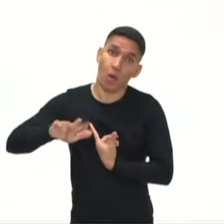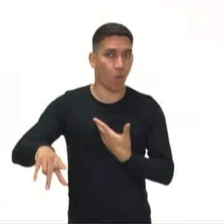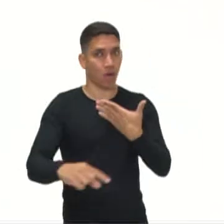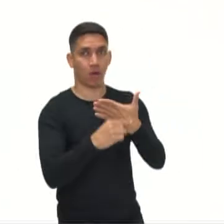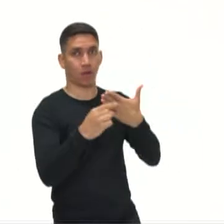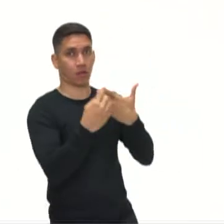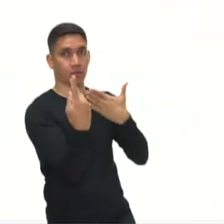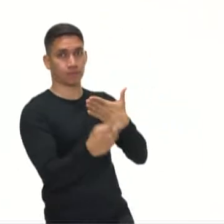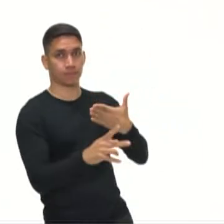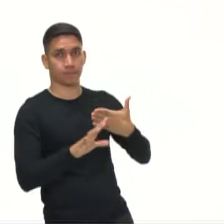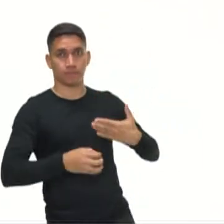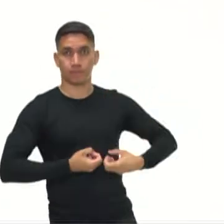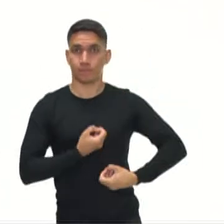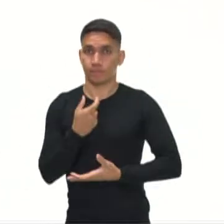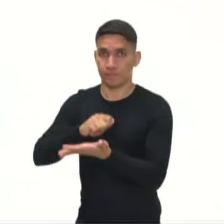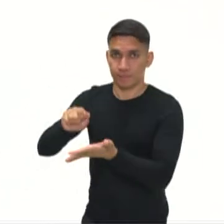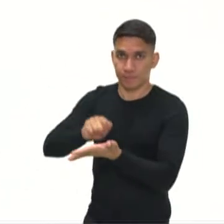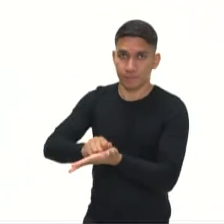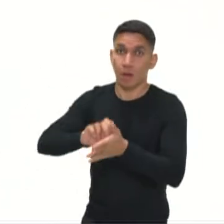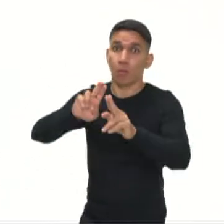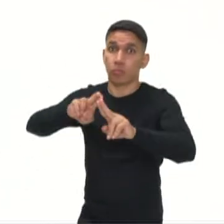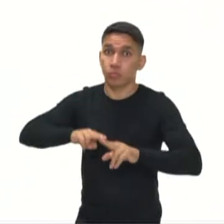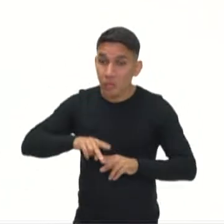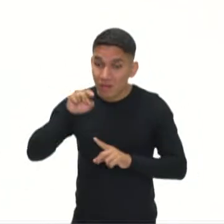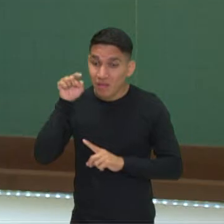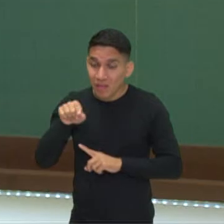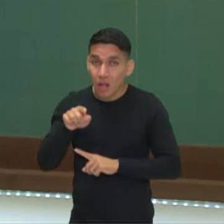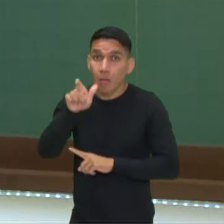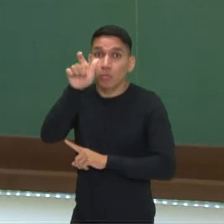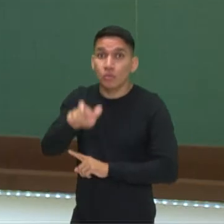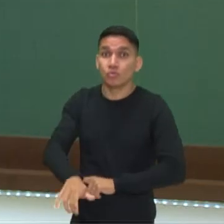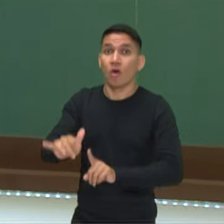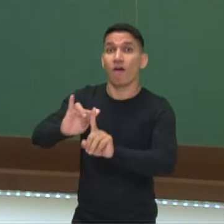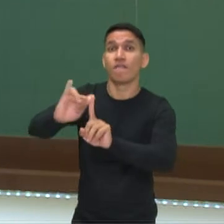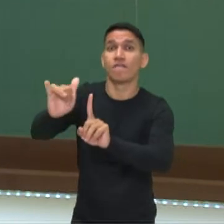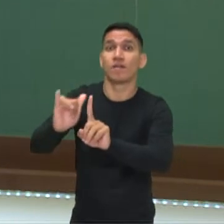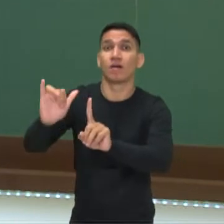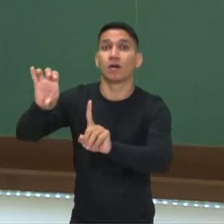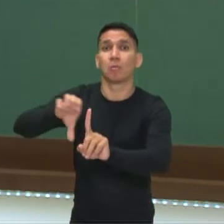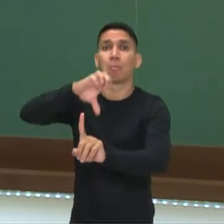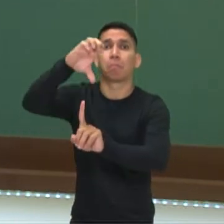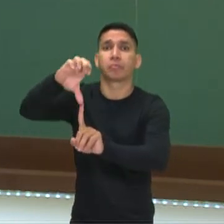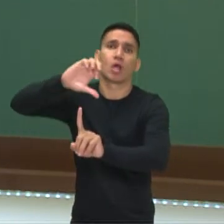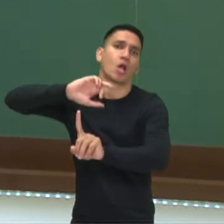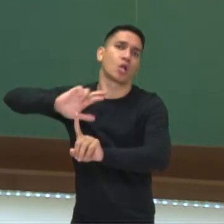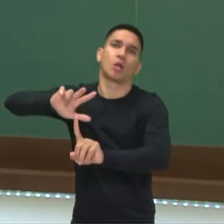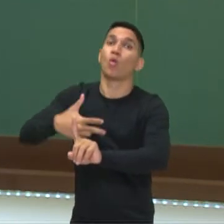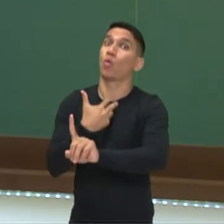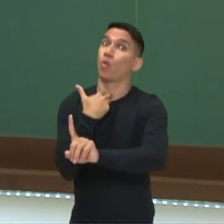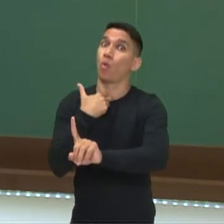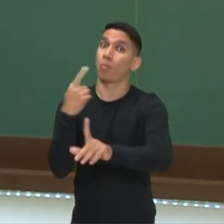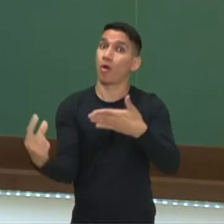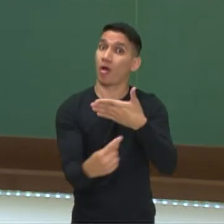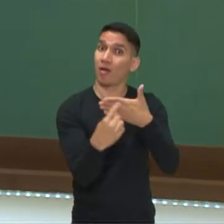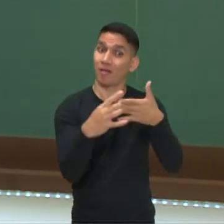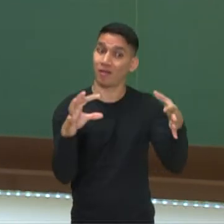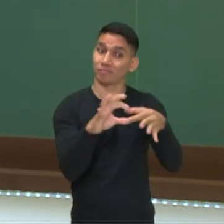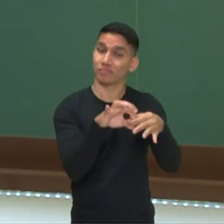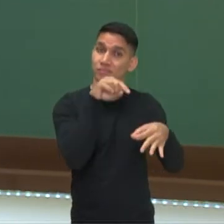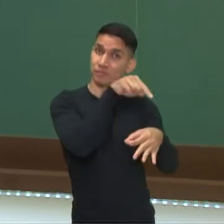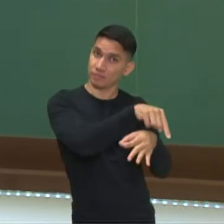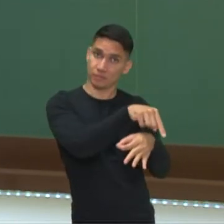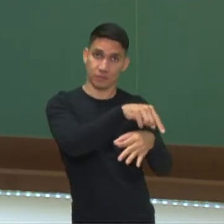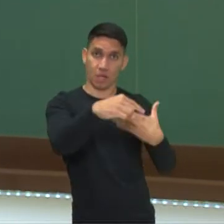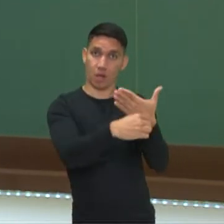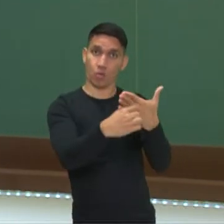ou autora. Então, a voz expressa, que nós chamamos de eu lírico, não pode ser confundida diretamente